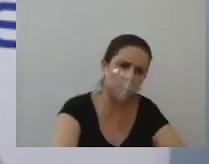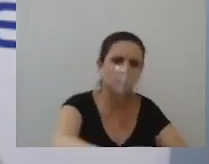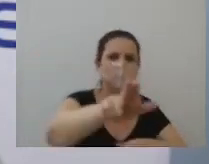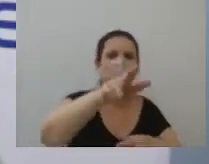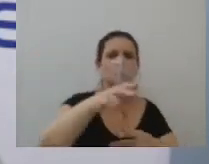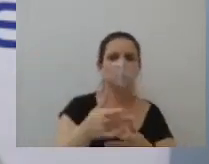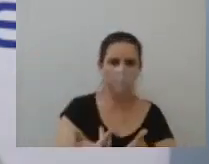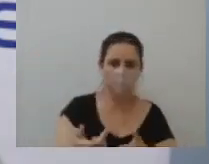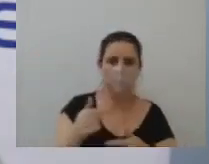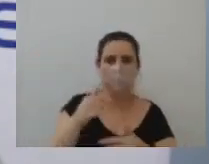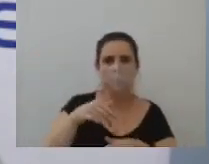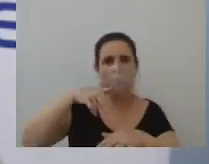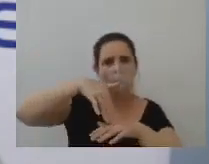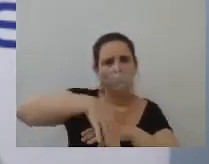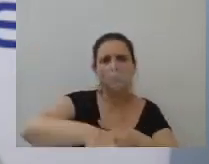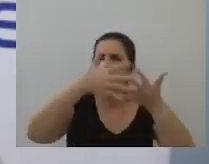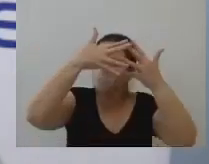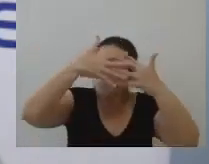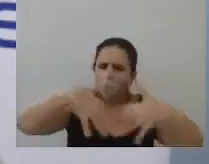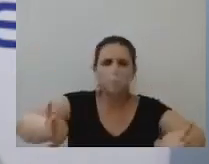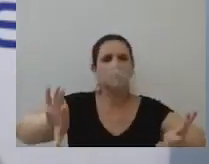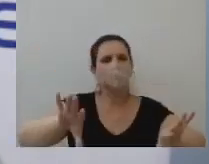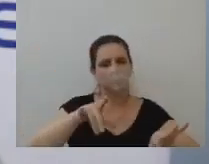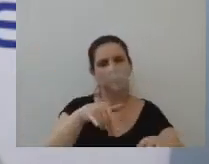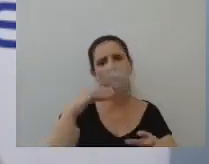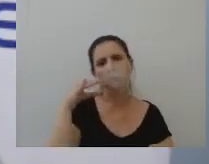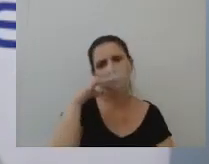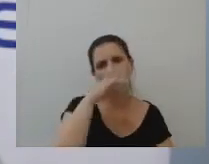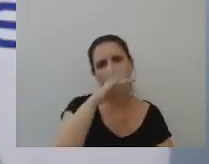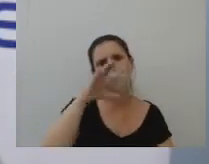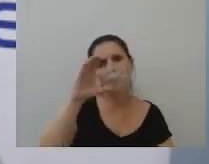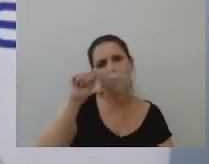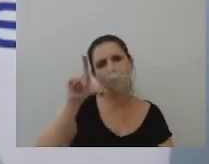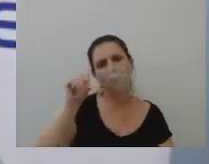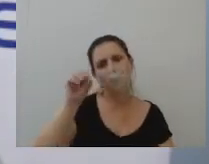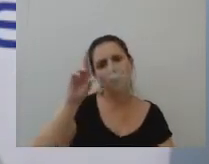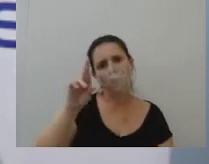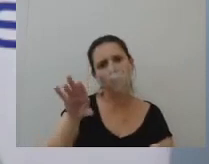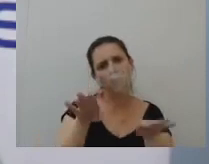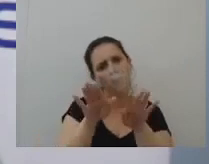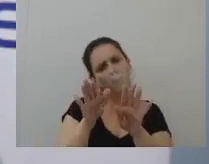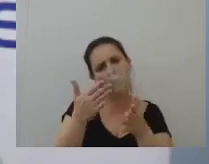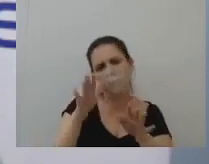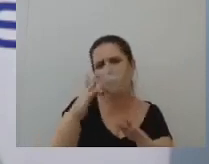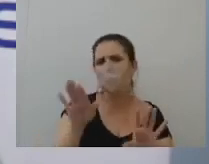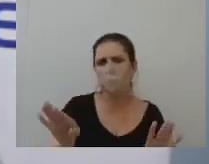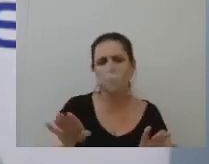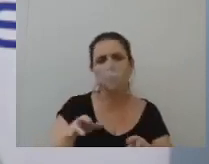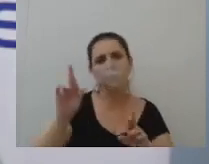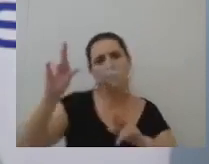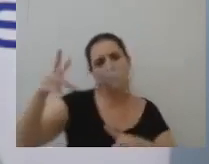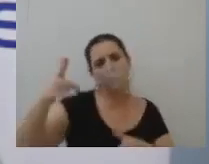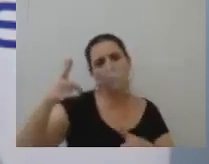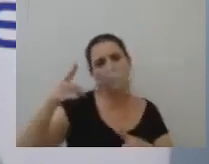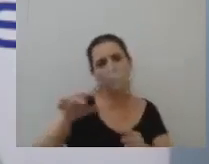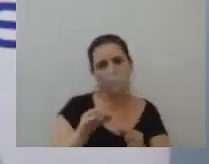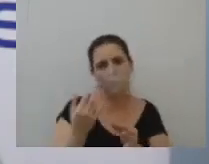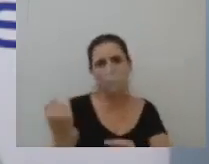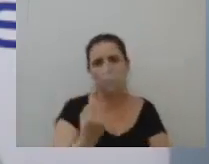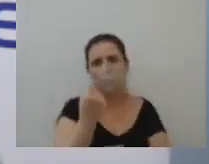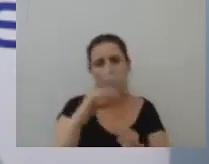entre os dois. Esse movimento natural. O calor é algo assim. E em vez de falar diferença de altura, nós falamos diferença